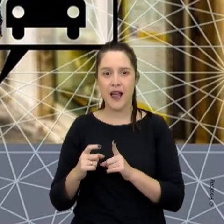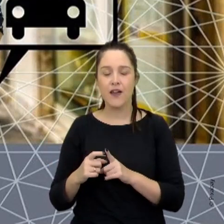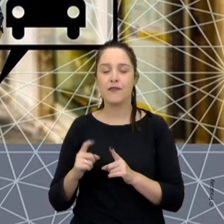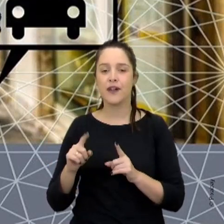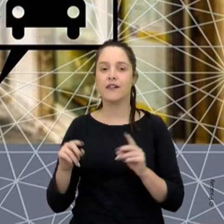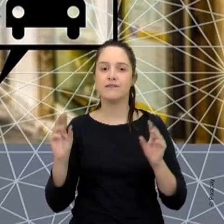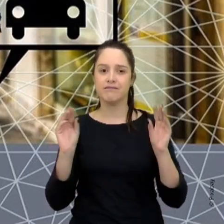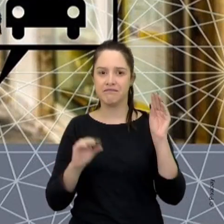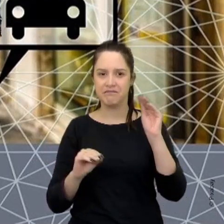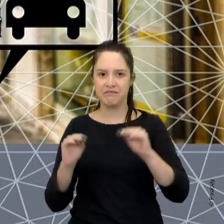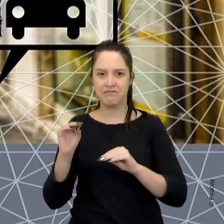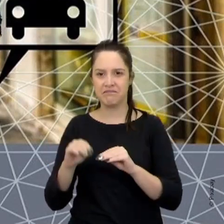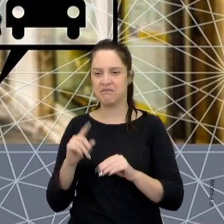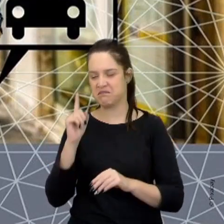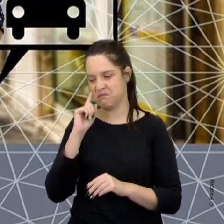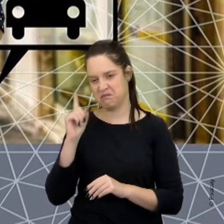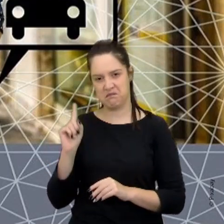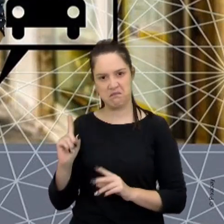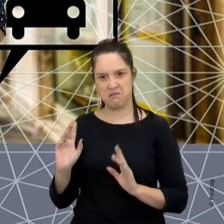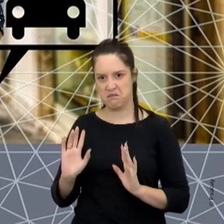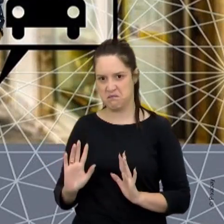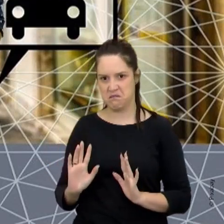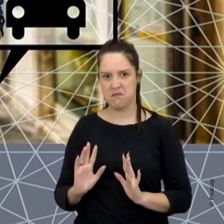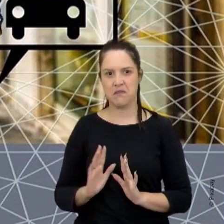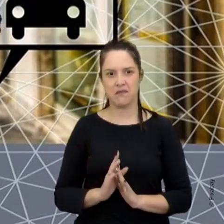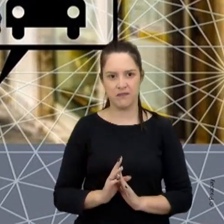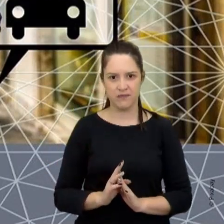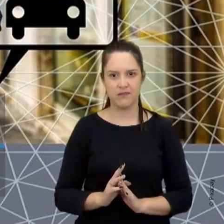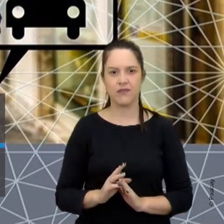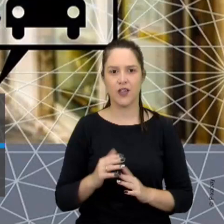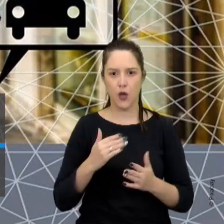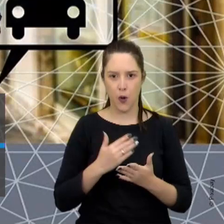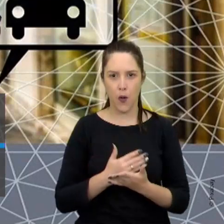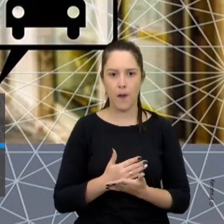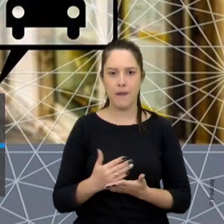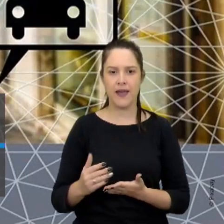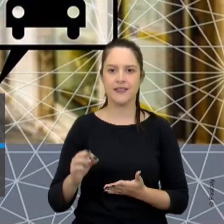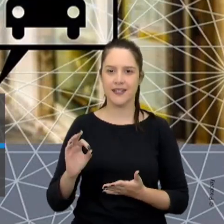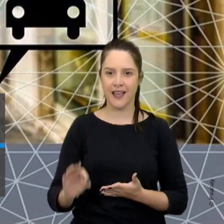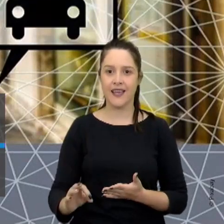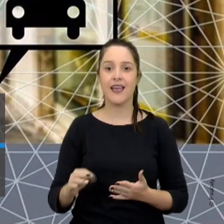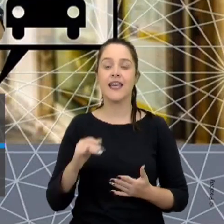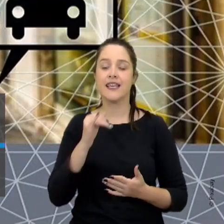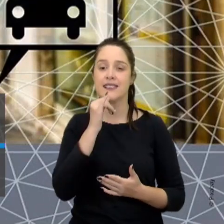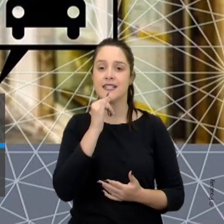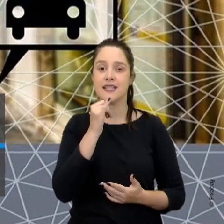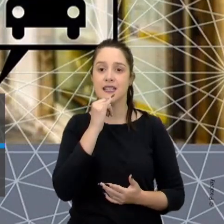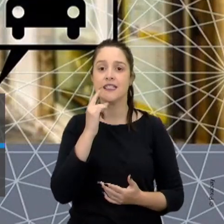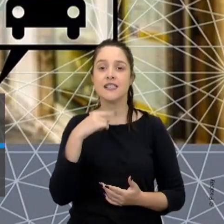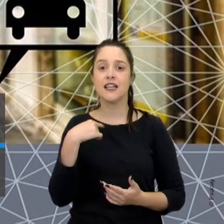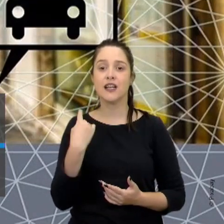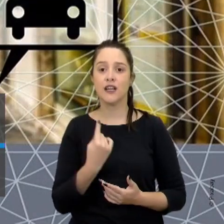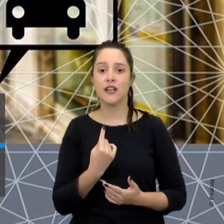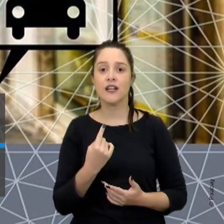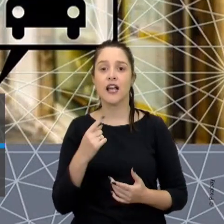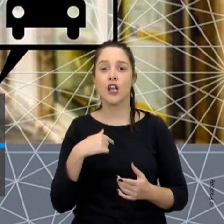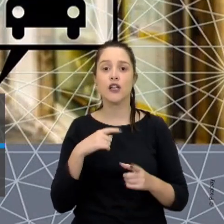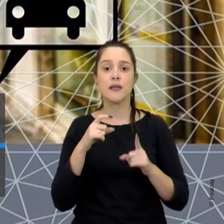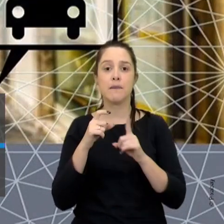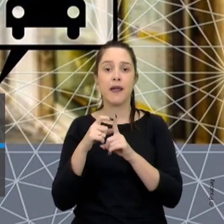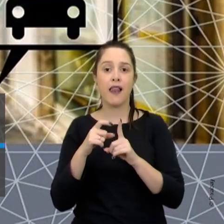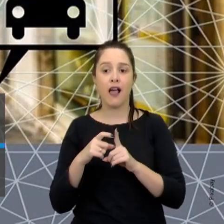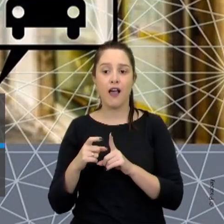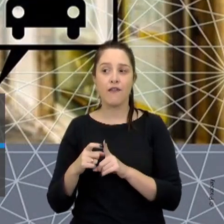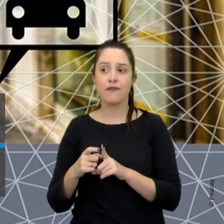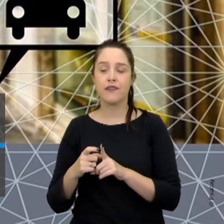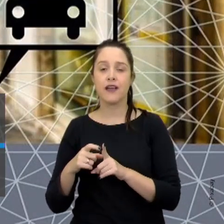Não sei não, hein? Há controvérsias aí, hein? Exatamente. Por exemplo, gente, será que a palavra não